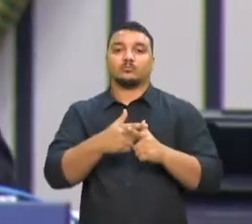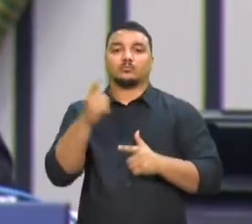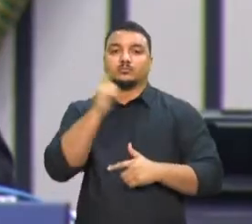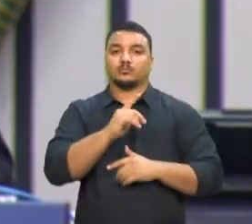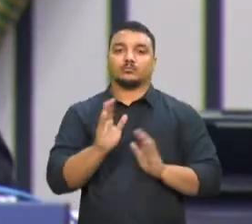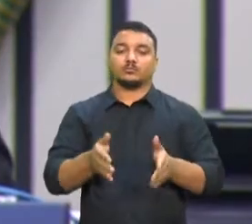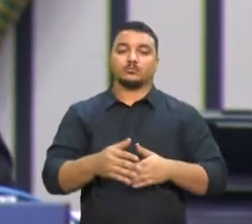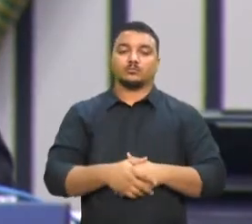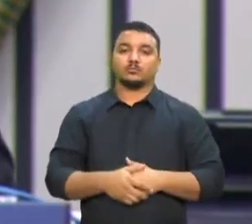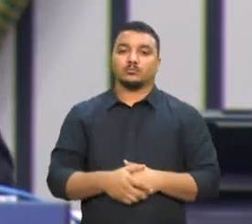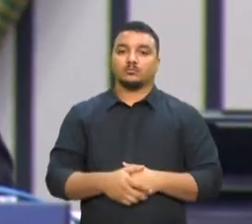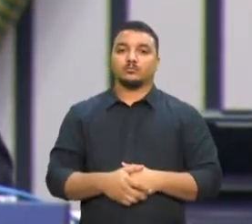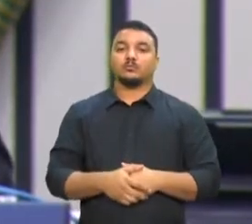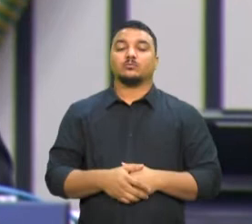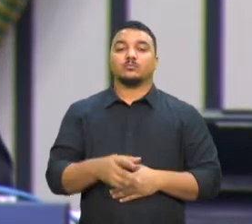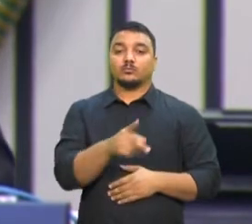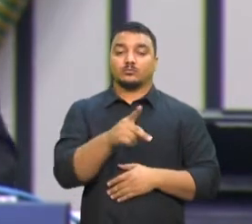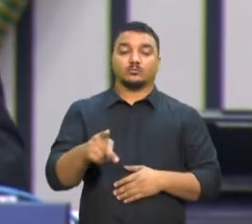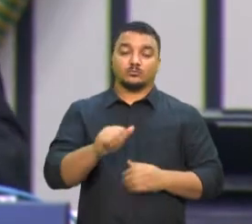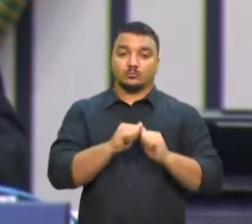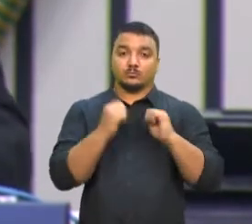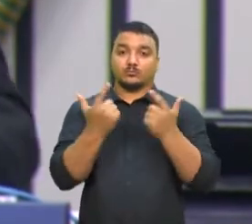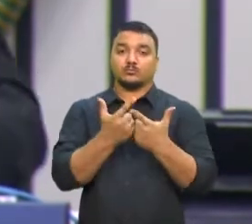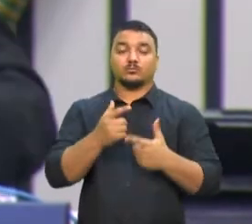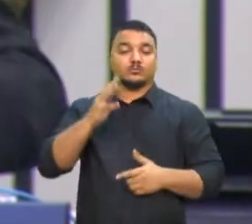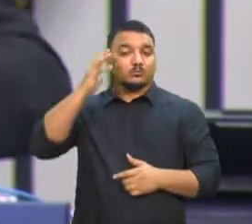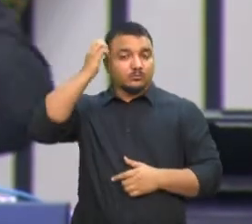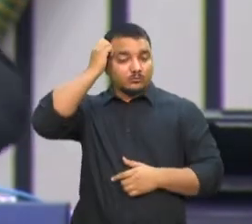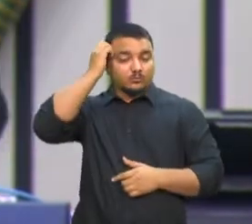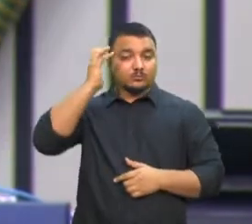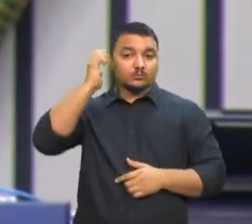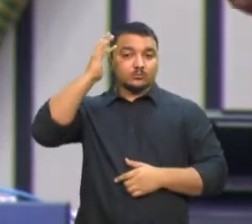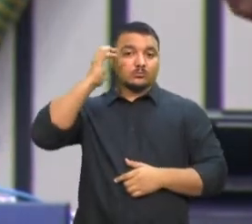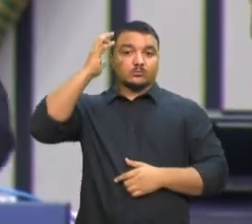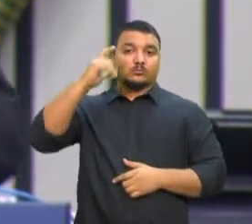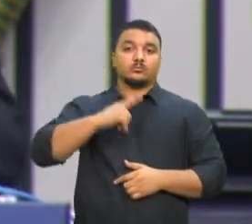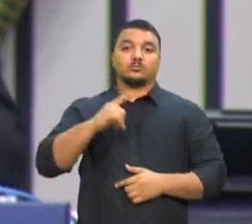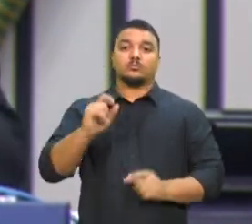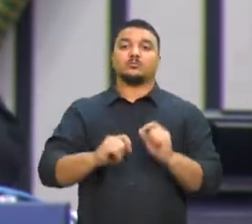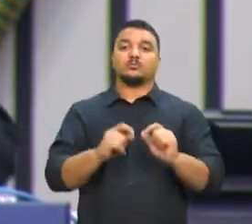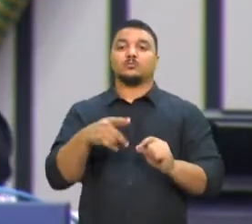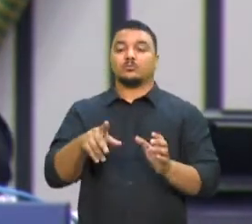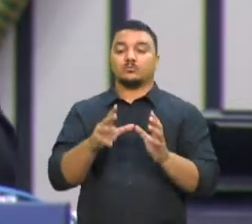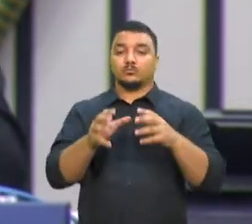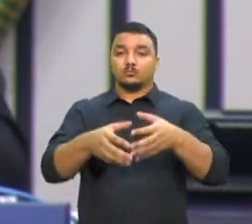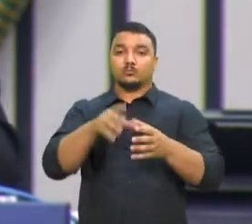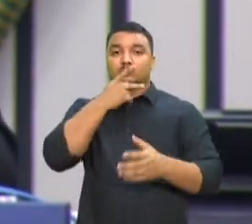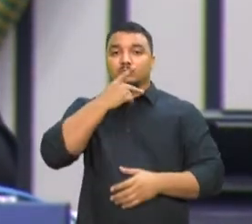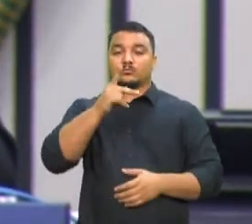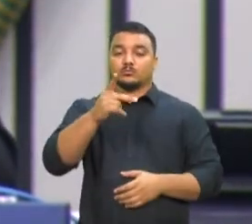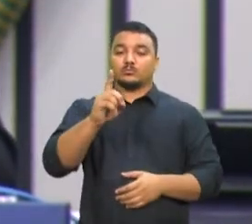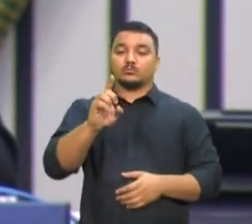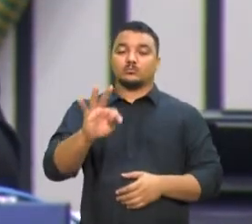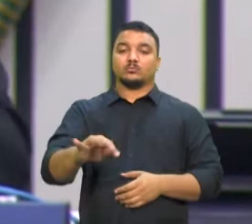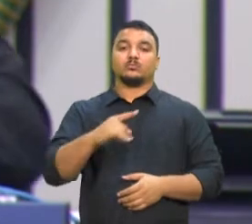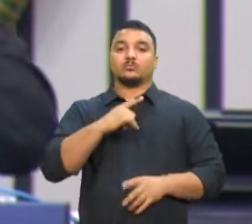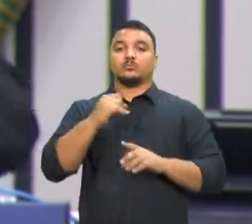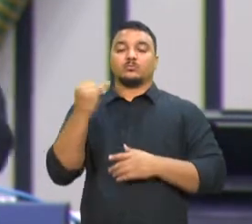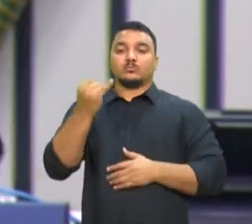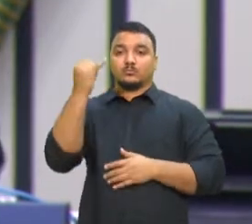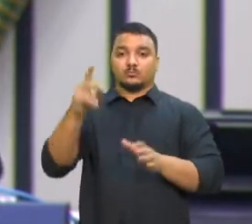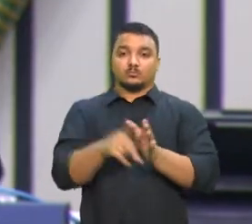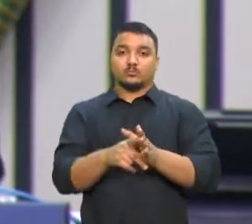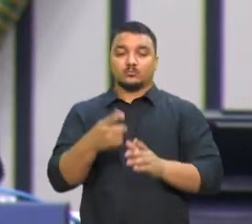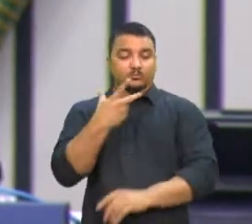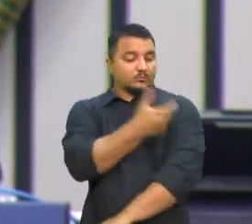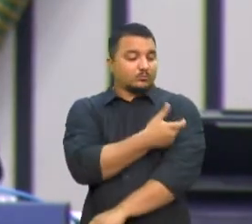O presidente da Assembleia Legislativa, deputado Evandro Leitão, do PDT, reforçou a importância da